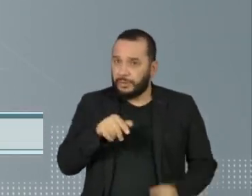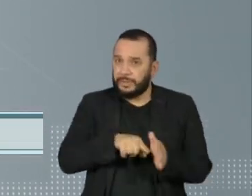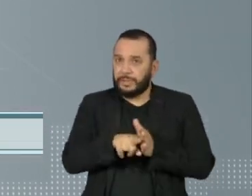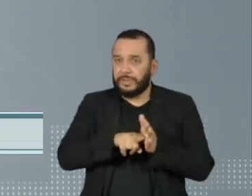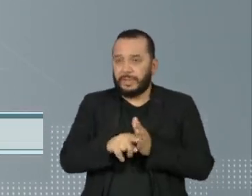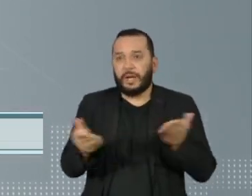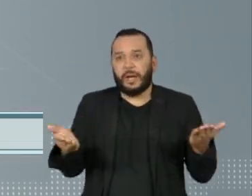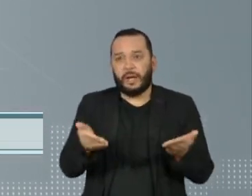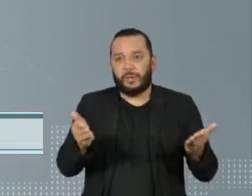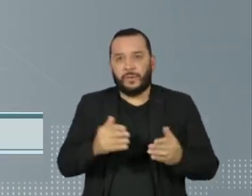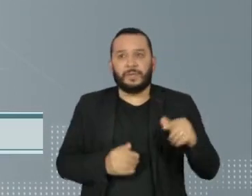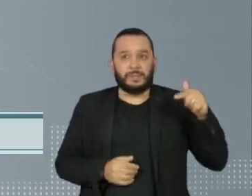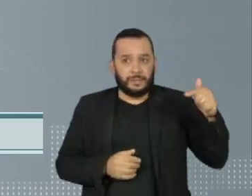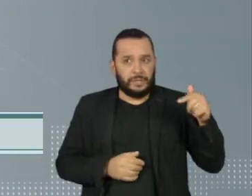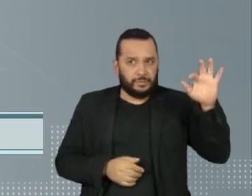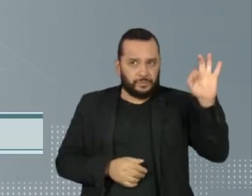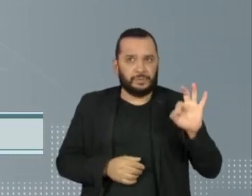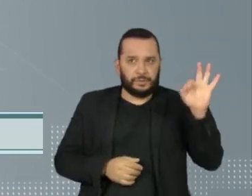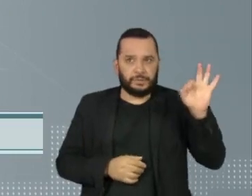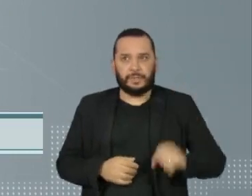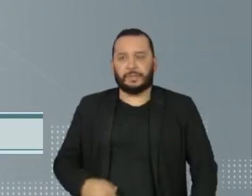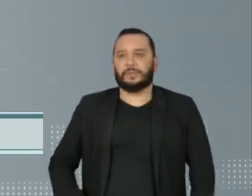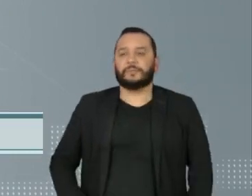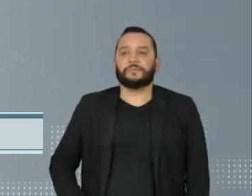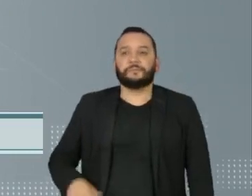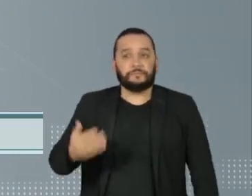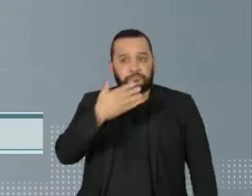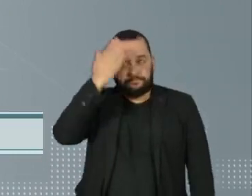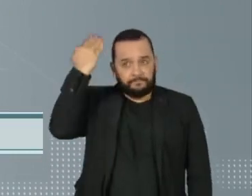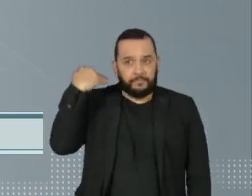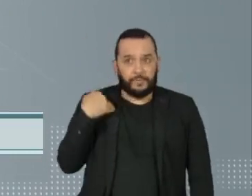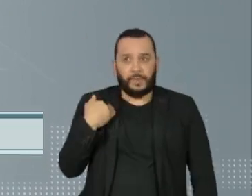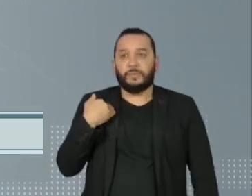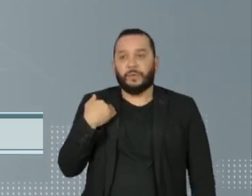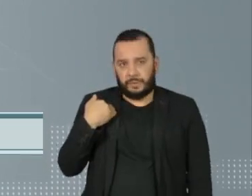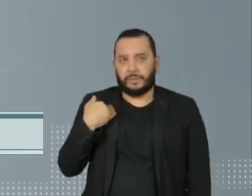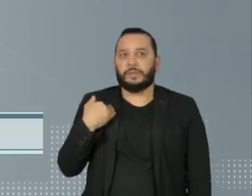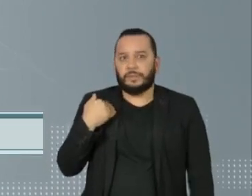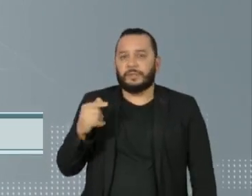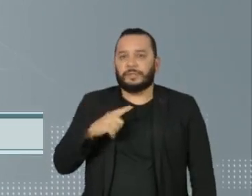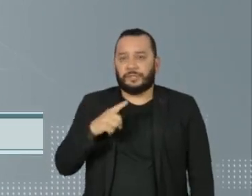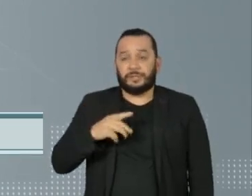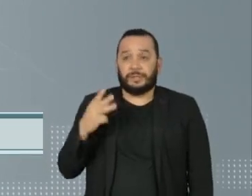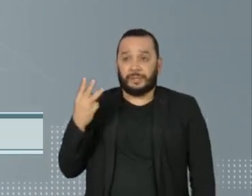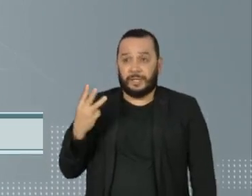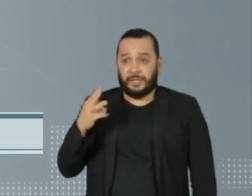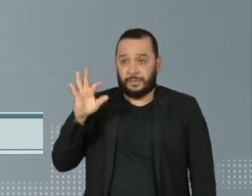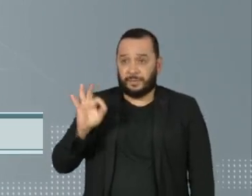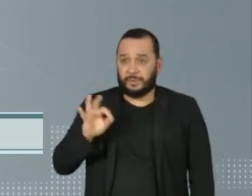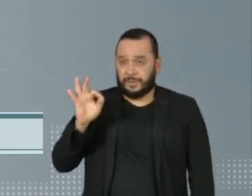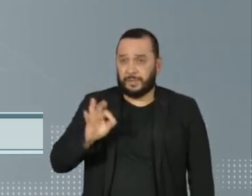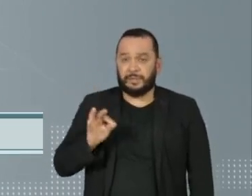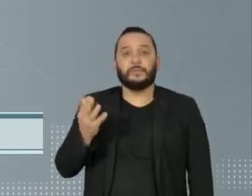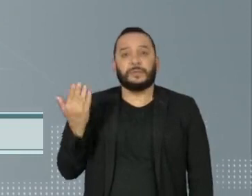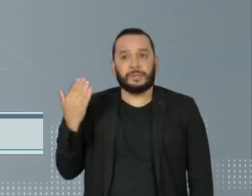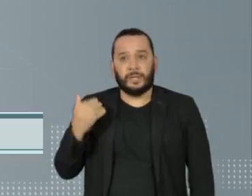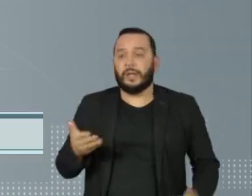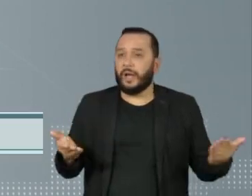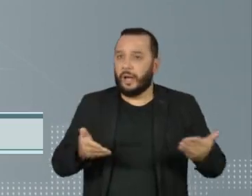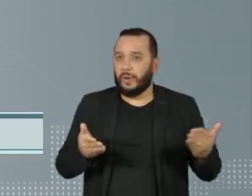quest agora aparece com sete porcento a Senadora Simone tebet do MDB que tinha três por cento na pesquisa anterior